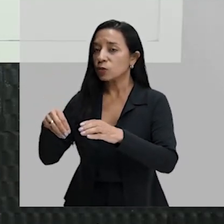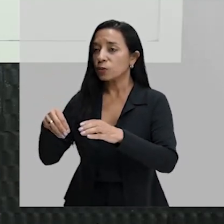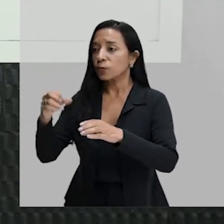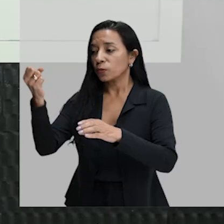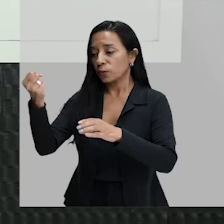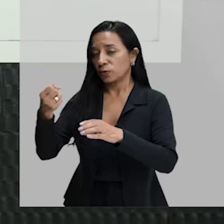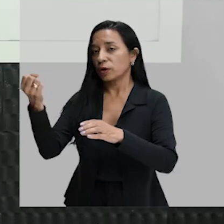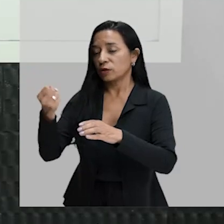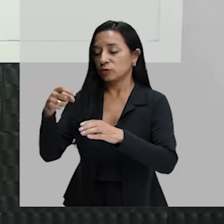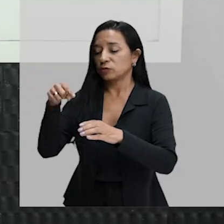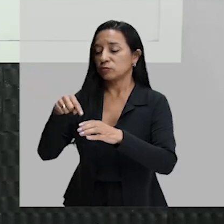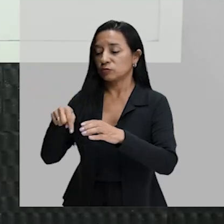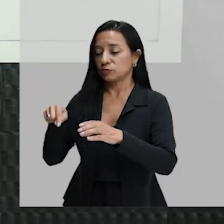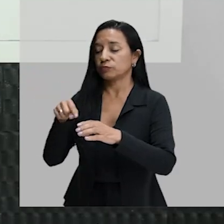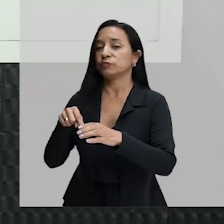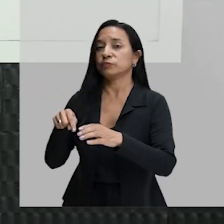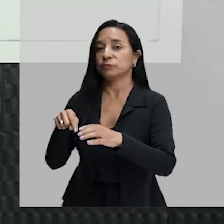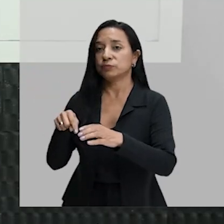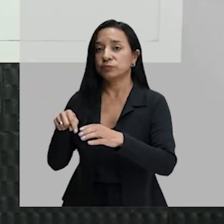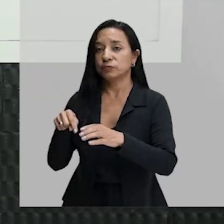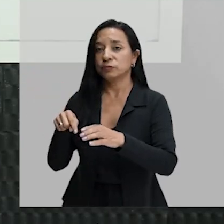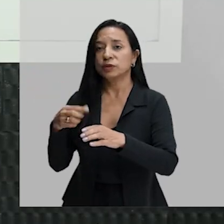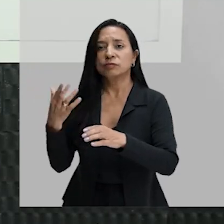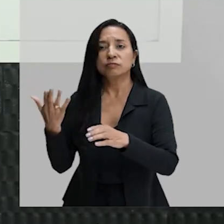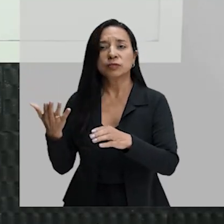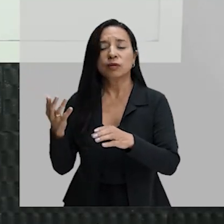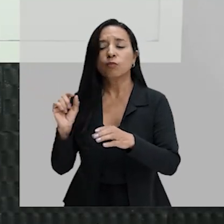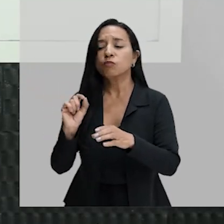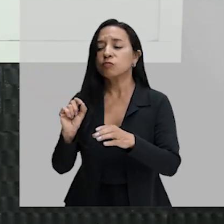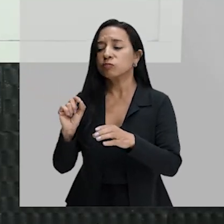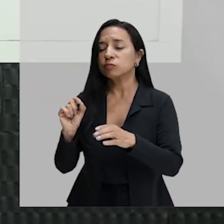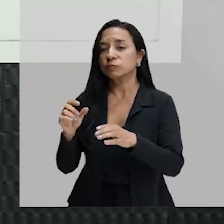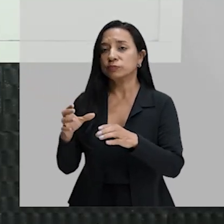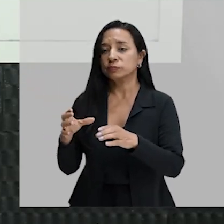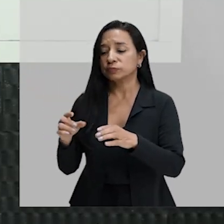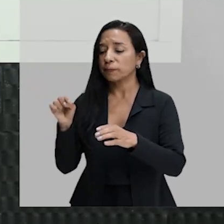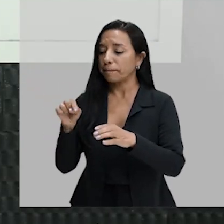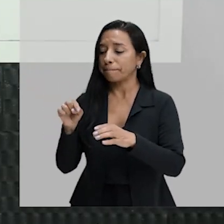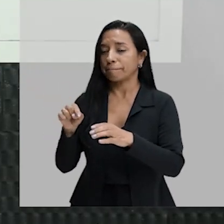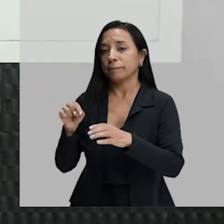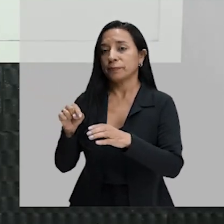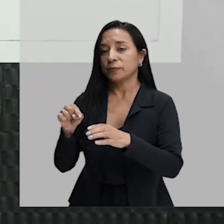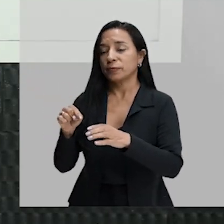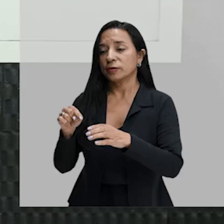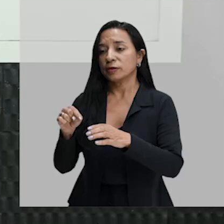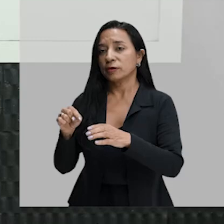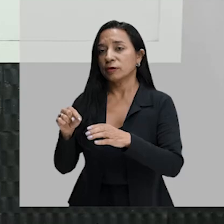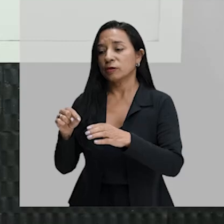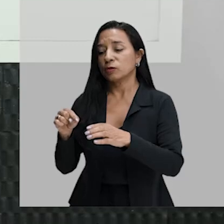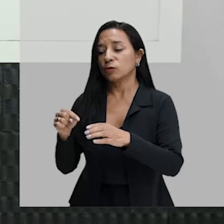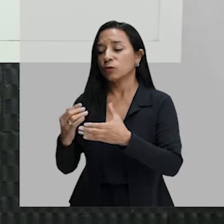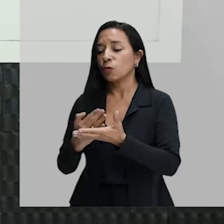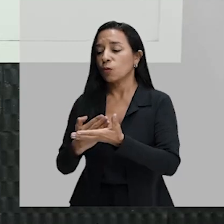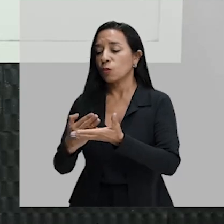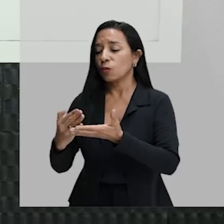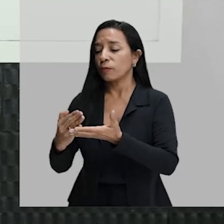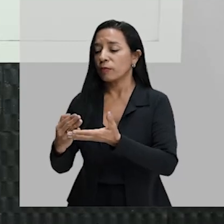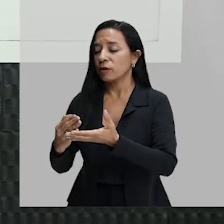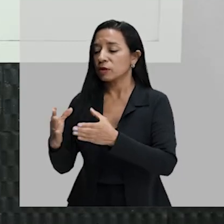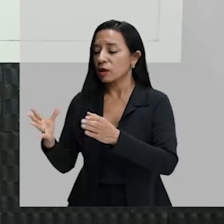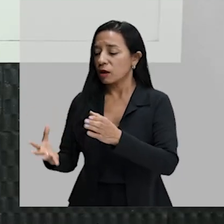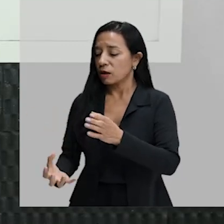recipiente, tá certo? Então, gente, esse recipiente ele começa a receber calor,